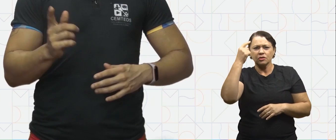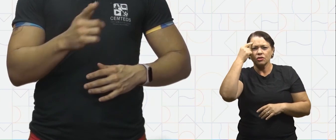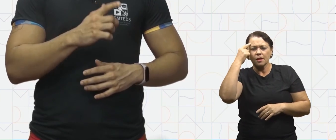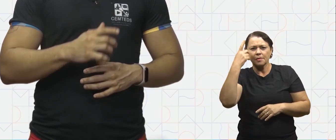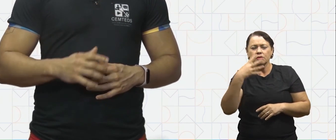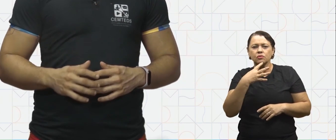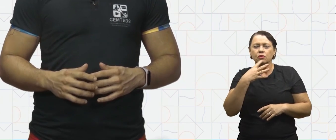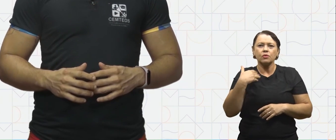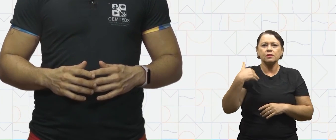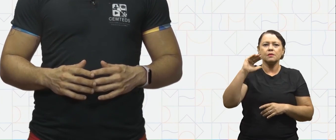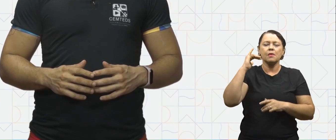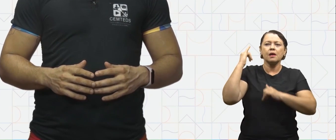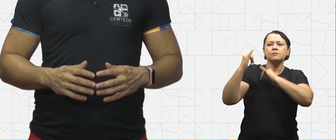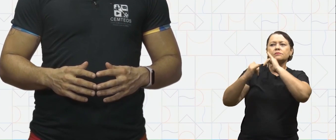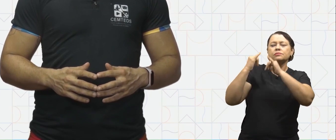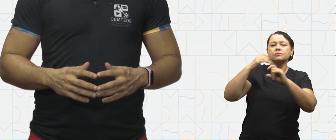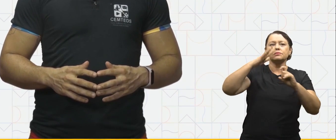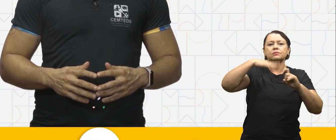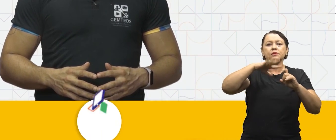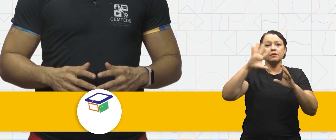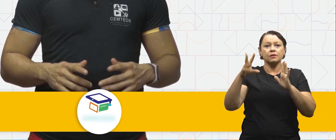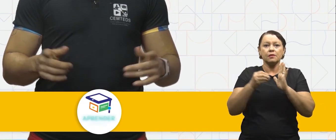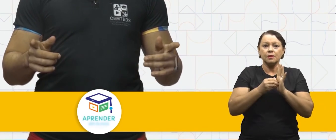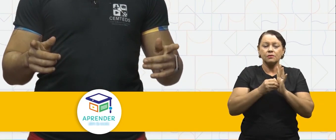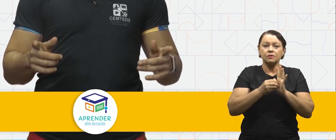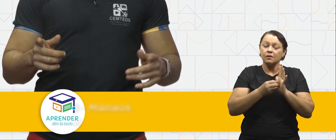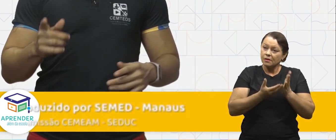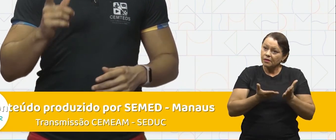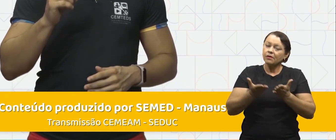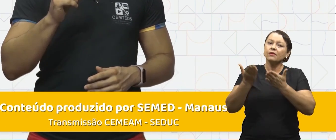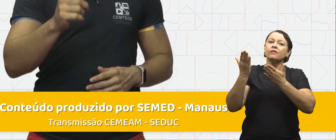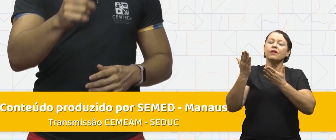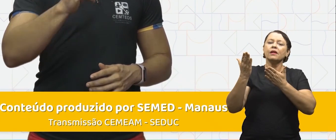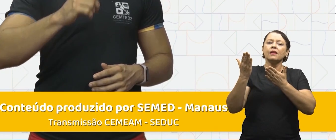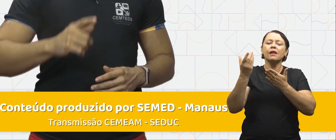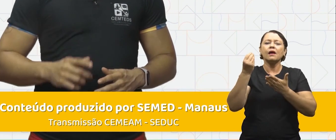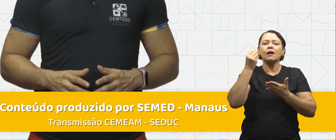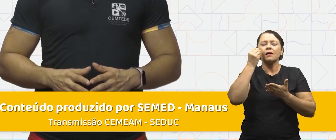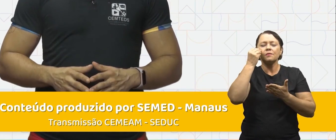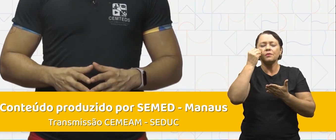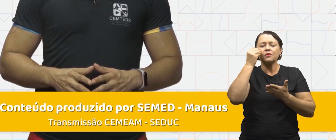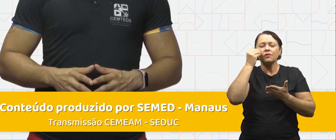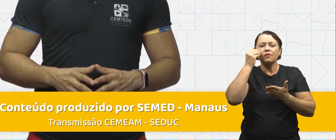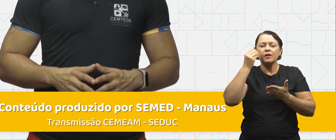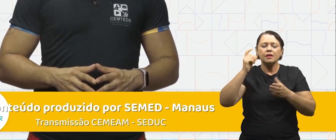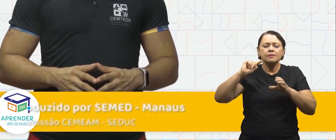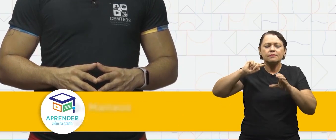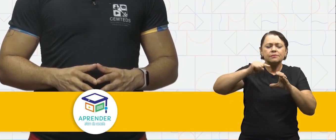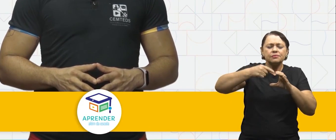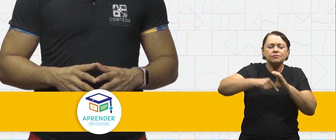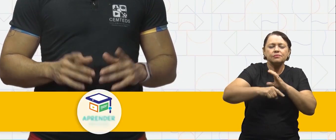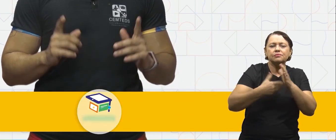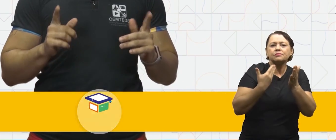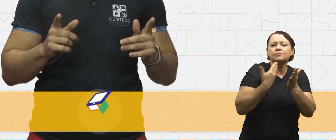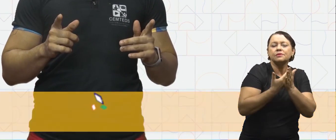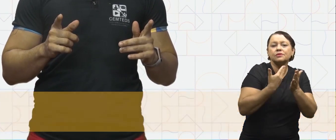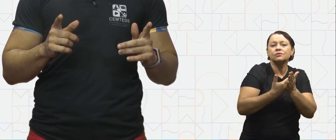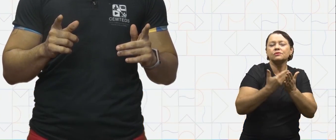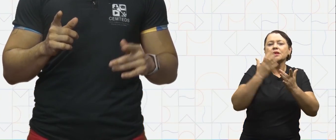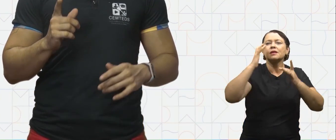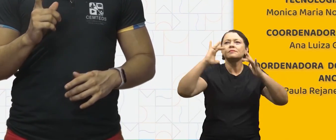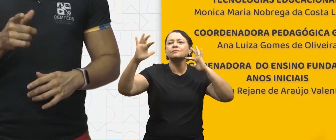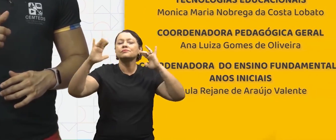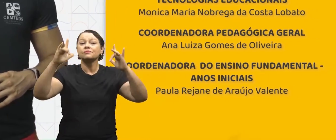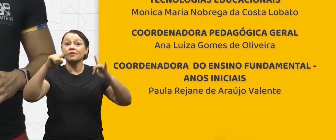conhecer mais sobre mitos e lendas da Amazônia? Corre lá e mergulhe fundo nesse universo fantástico. Você vai